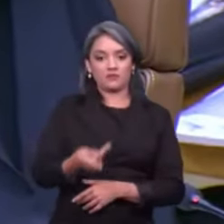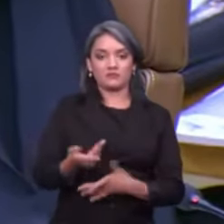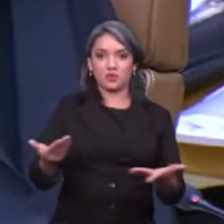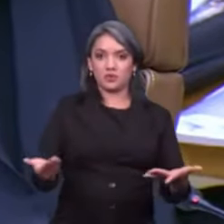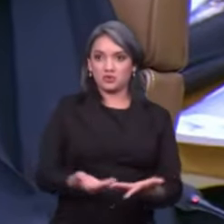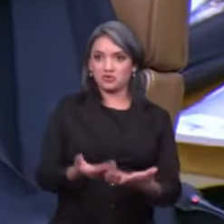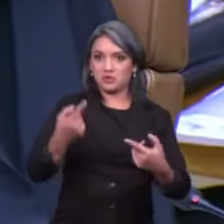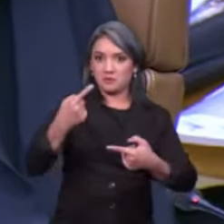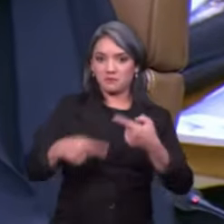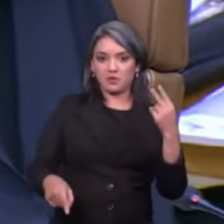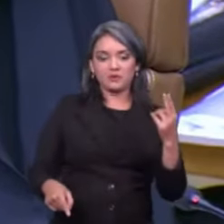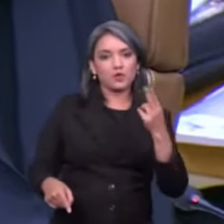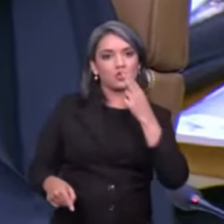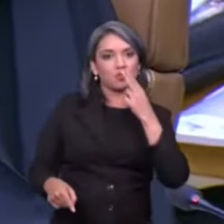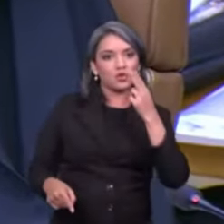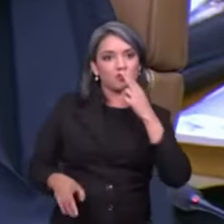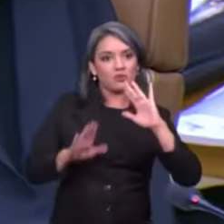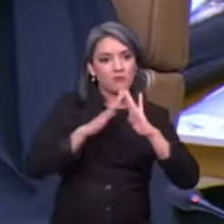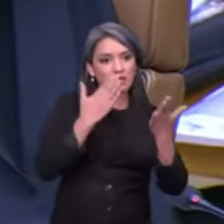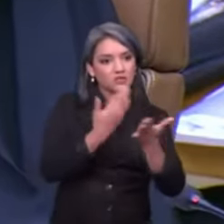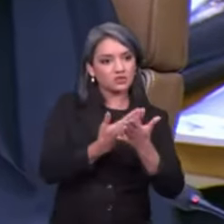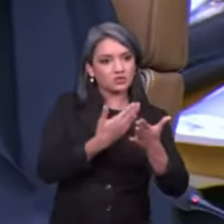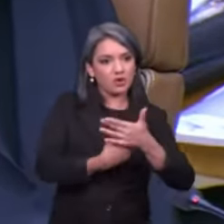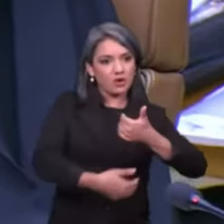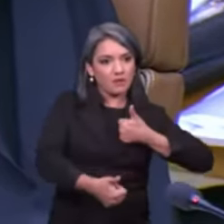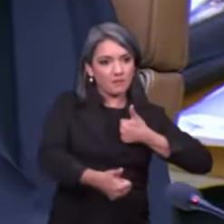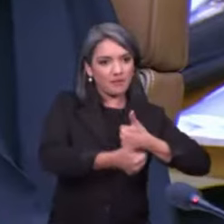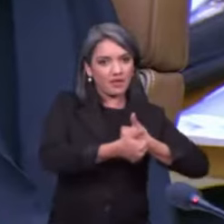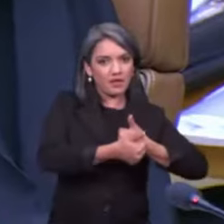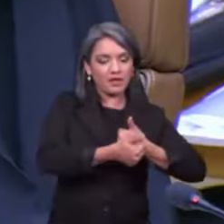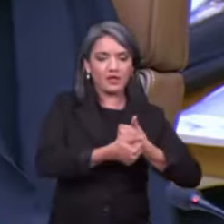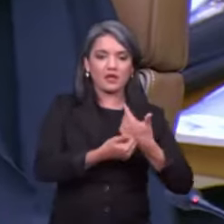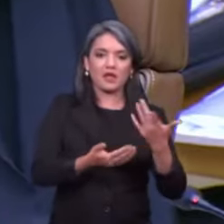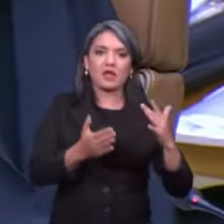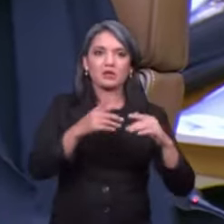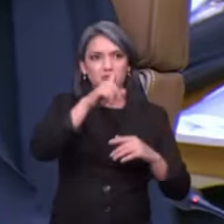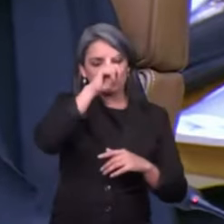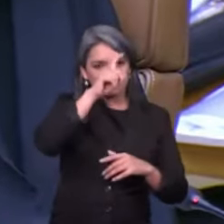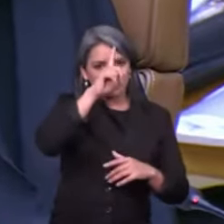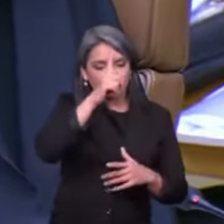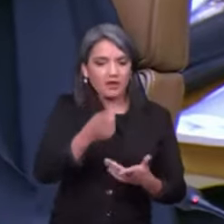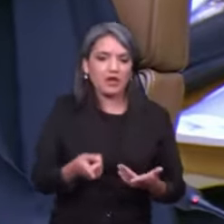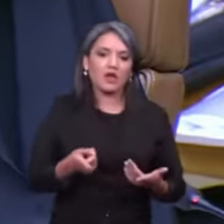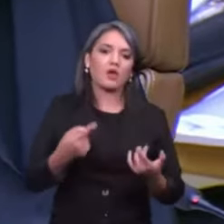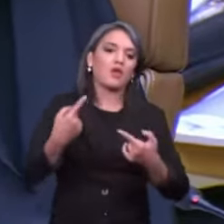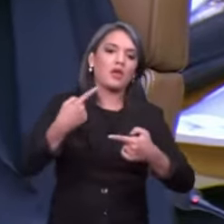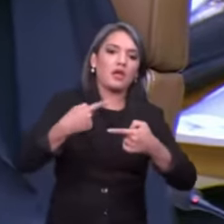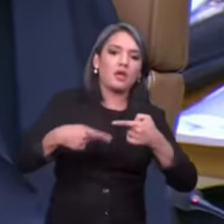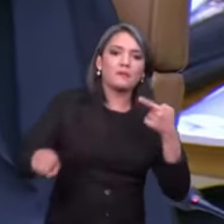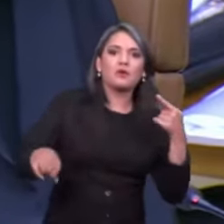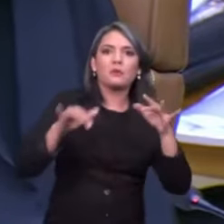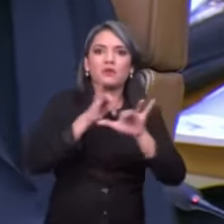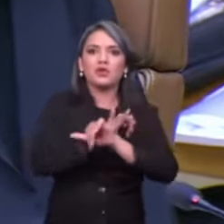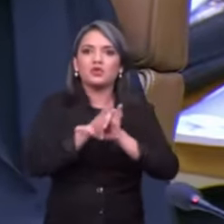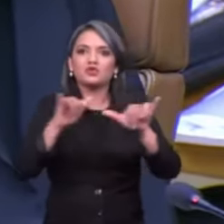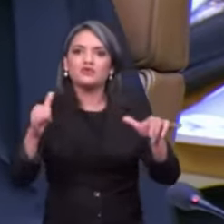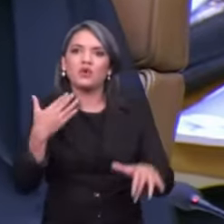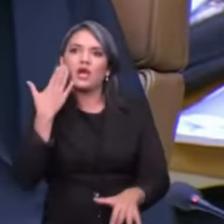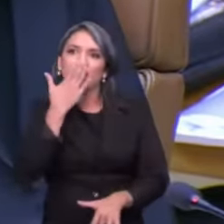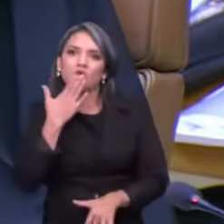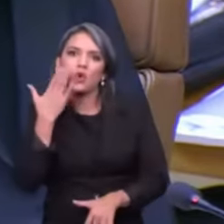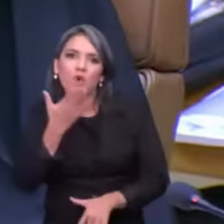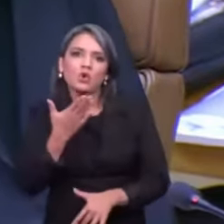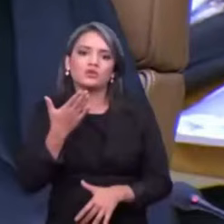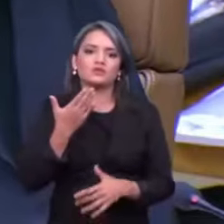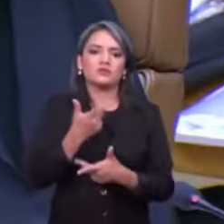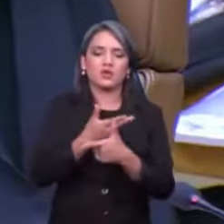fumar tabaco junto a uma escola ou um hospital. É proibido fazer publicidade a gelados e a doces com açúcar. E ainda assim é permitido